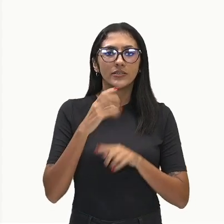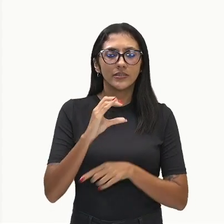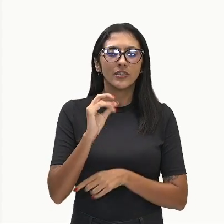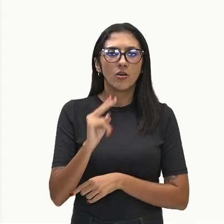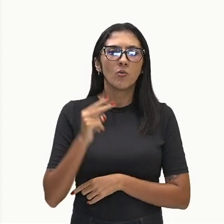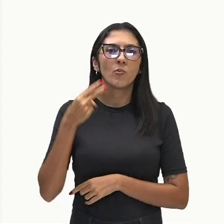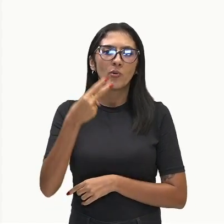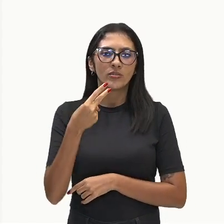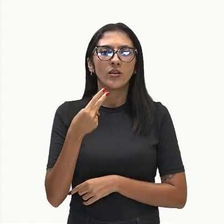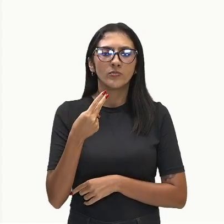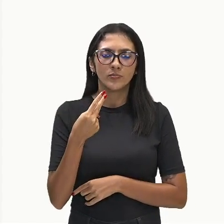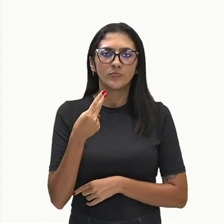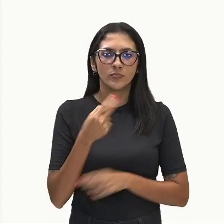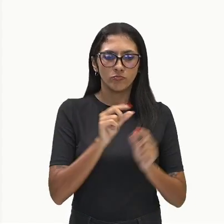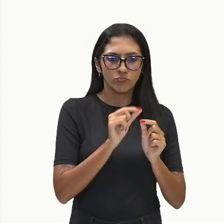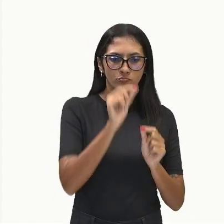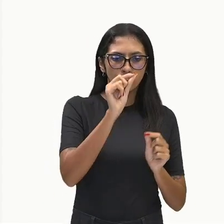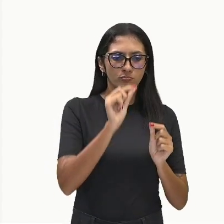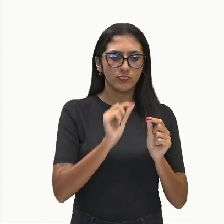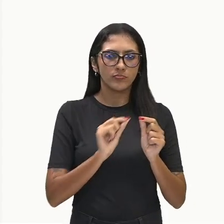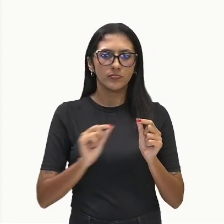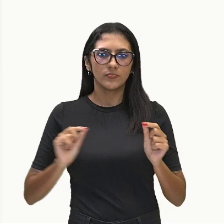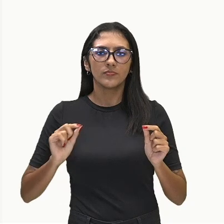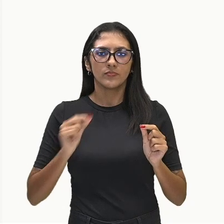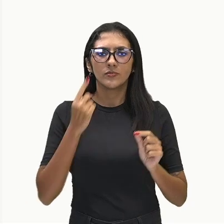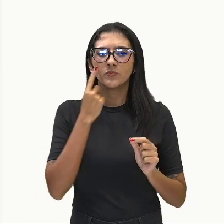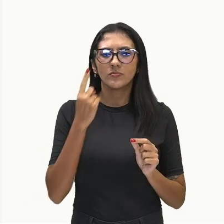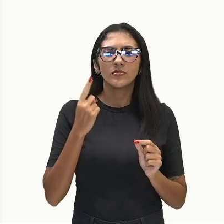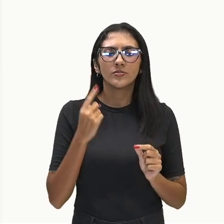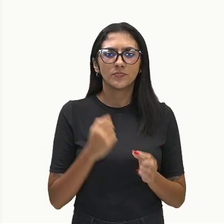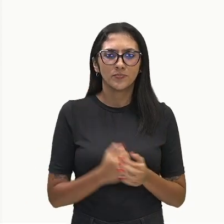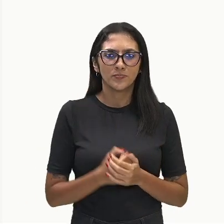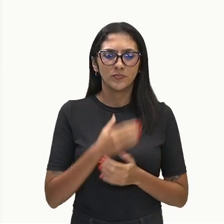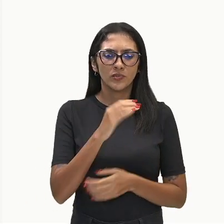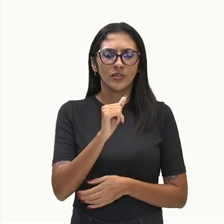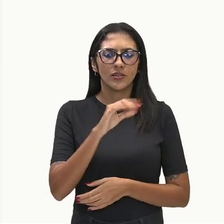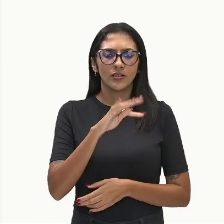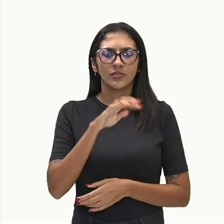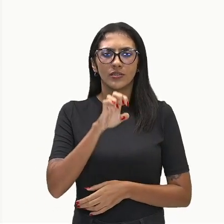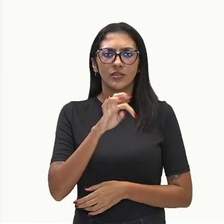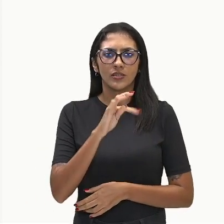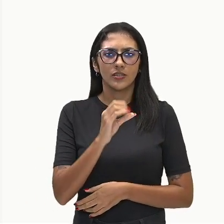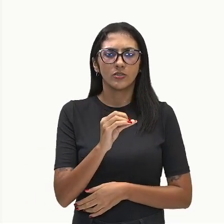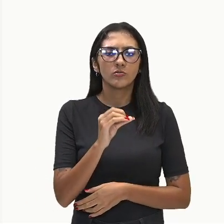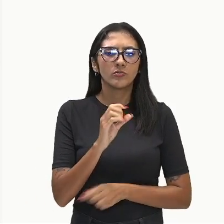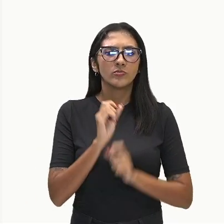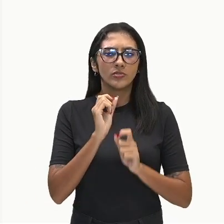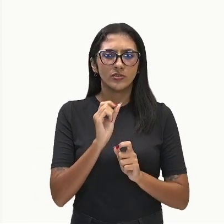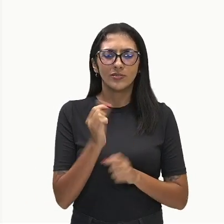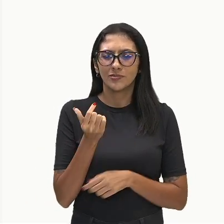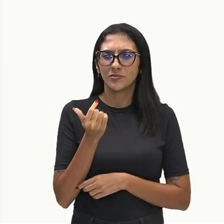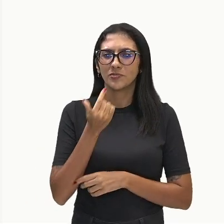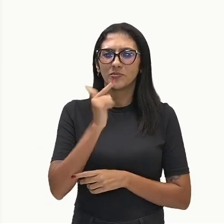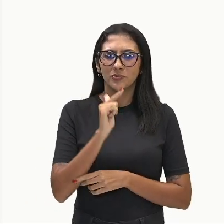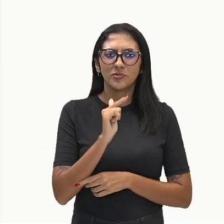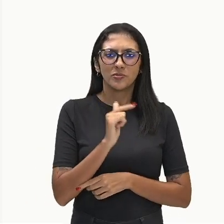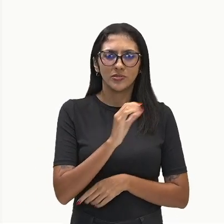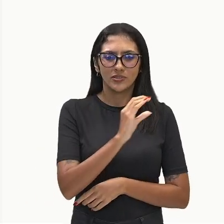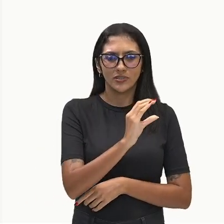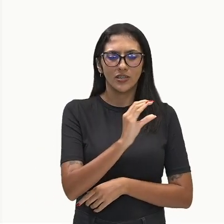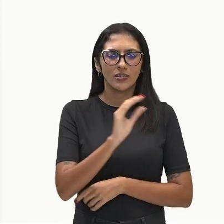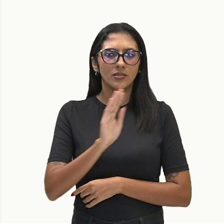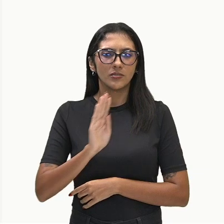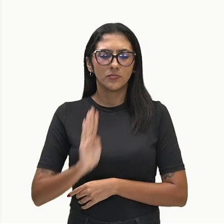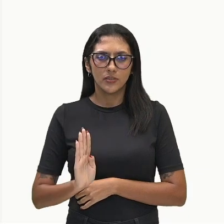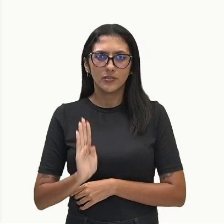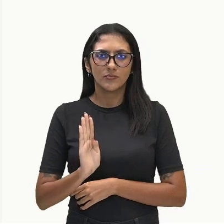das medidas dos catetos. E quem são os catetos? São os demais lados aqui que estão ao lado do ângulo